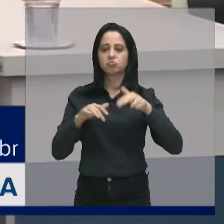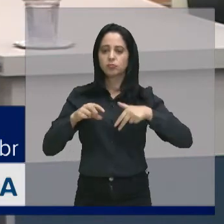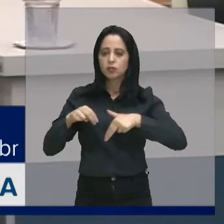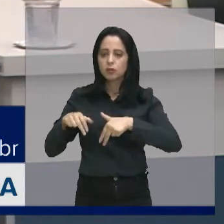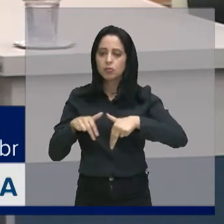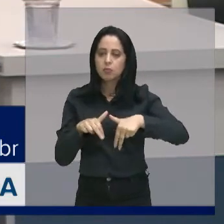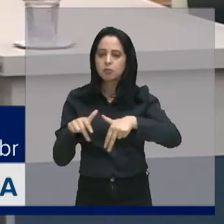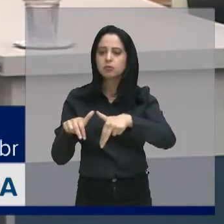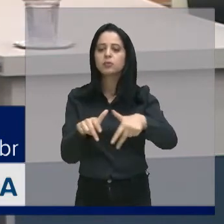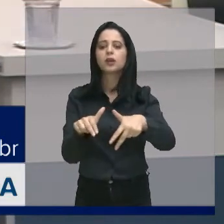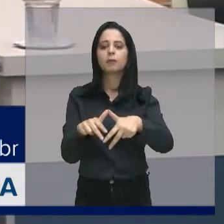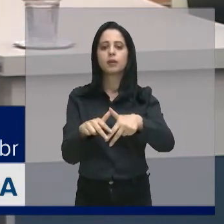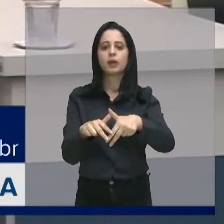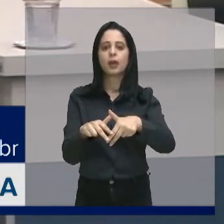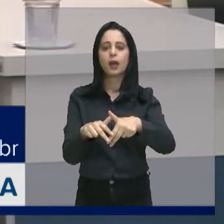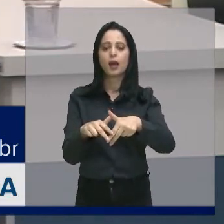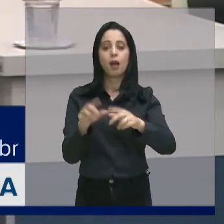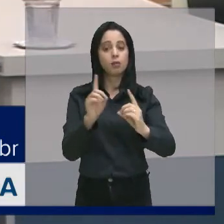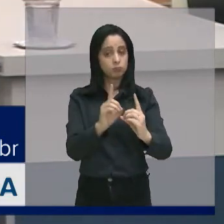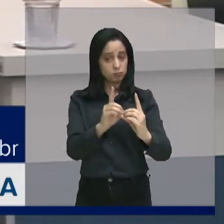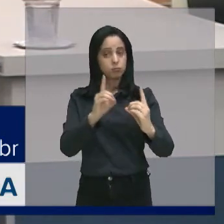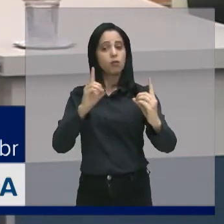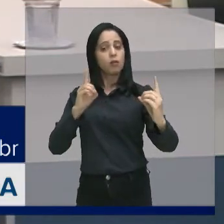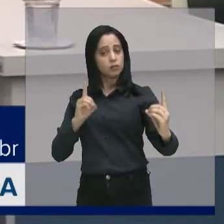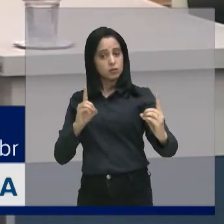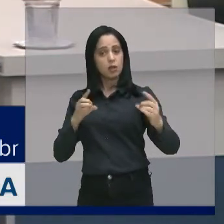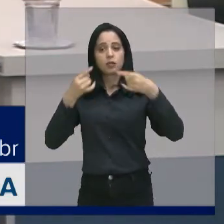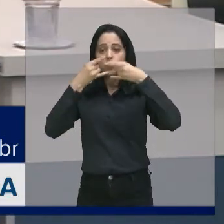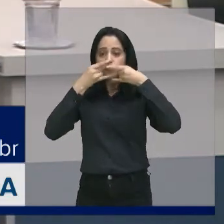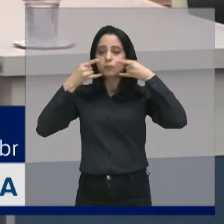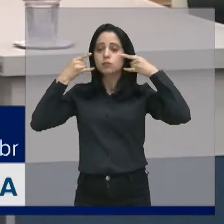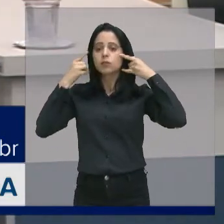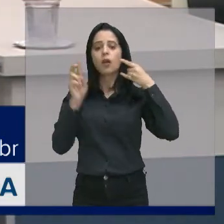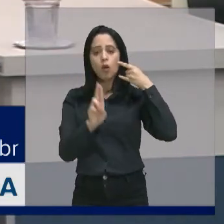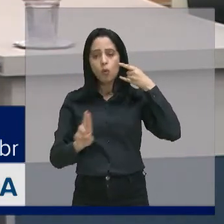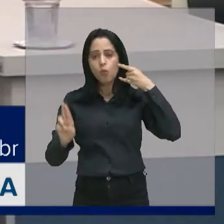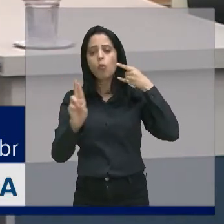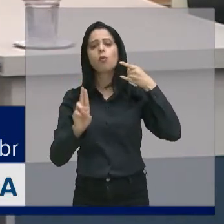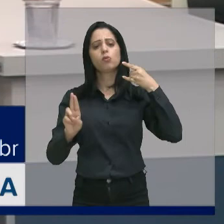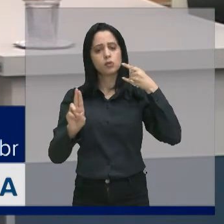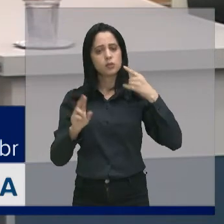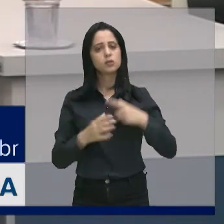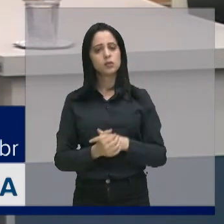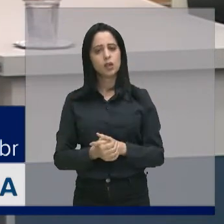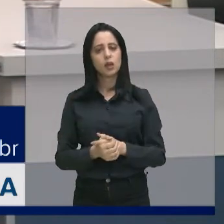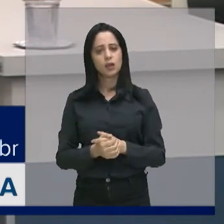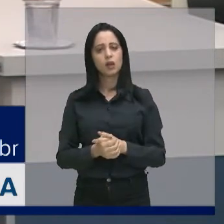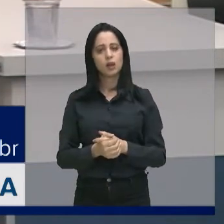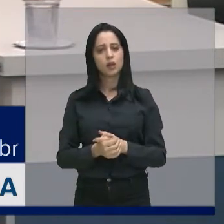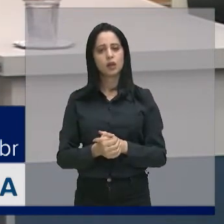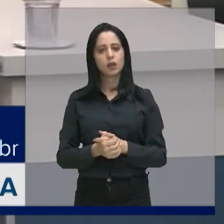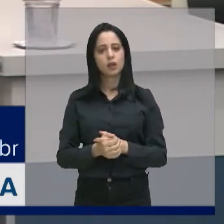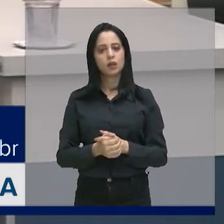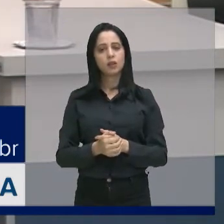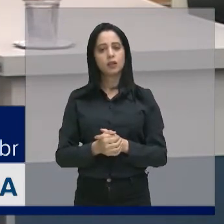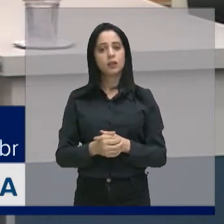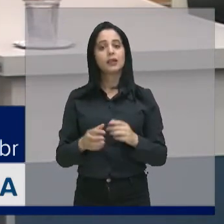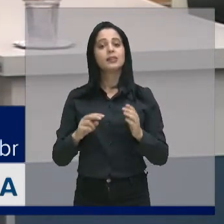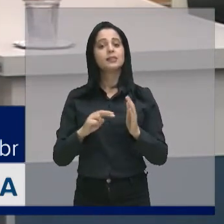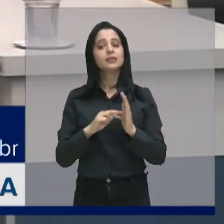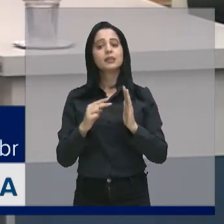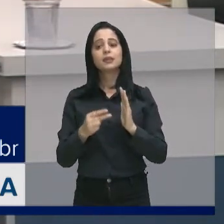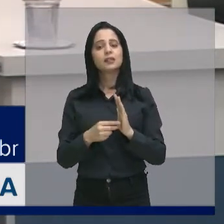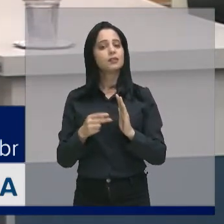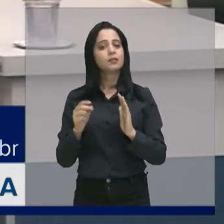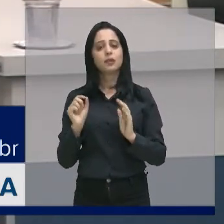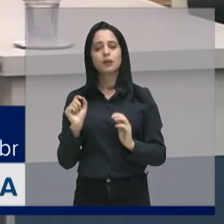álcool, um certo afastamento, mas sem deixar de realizar suas atividades, nós vamos passar por tudo isso, porque a pandemia, ela não